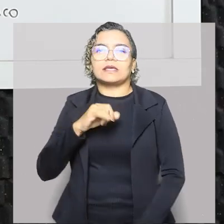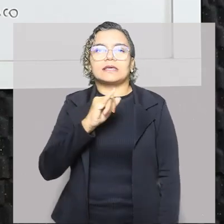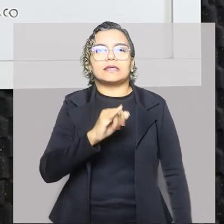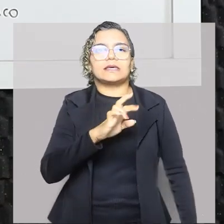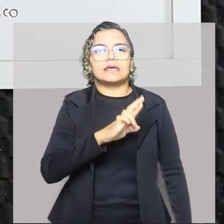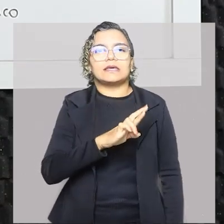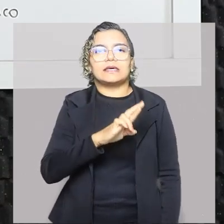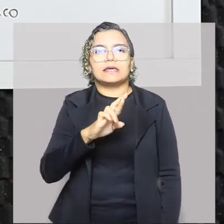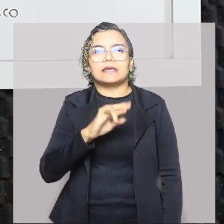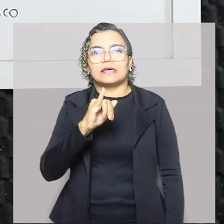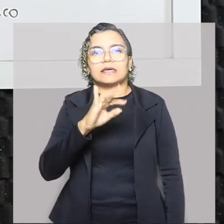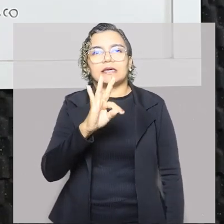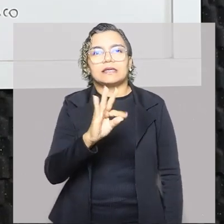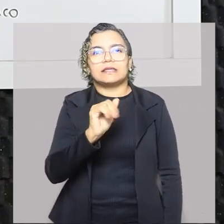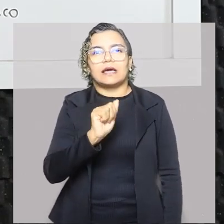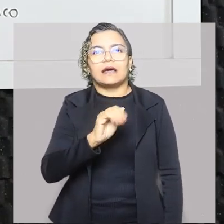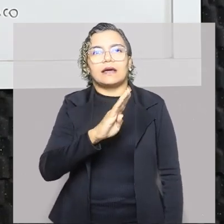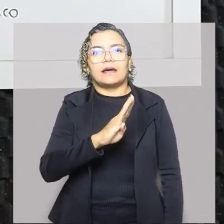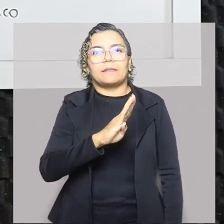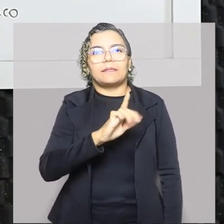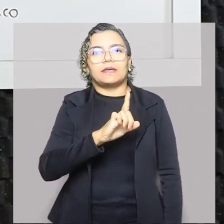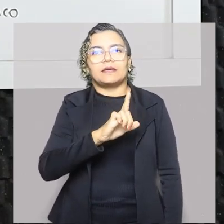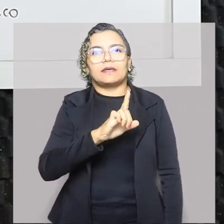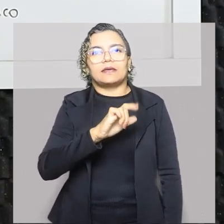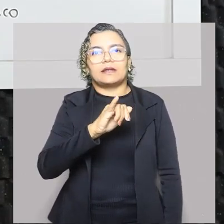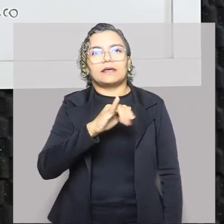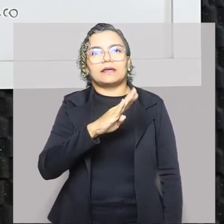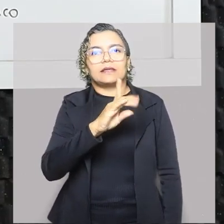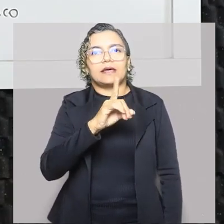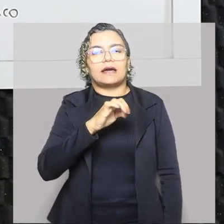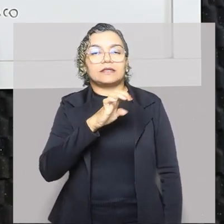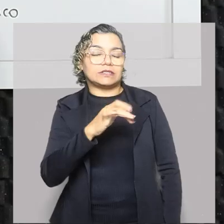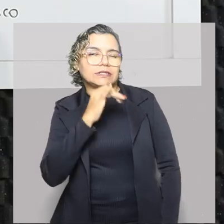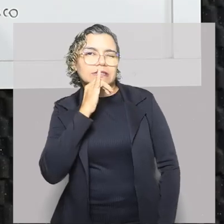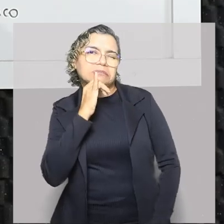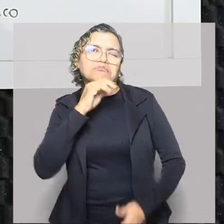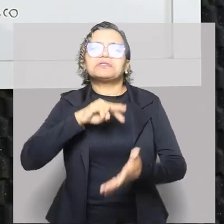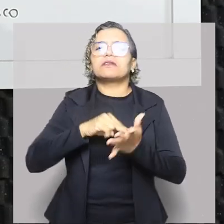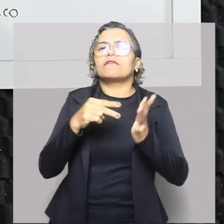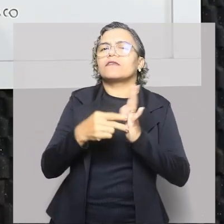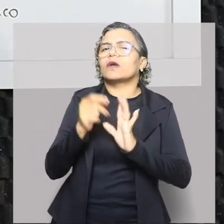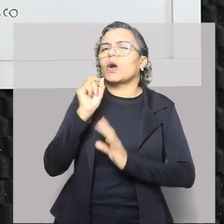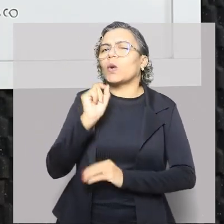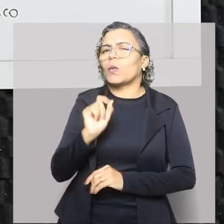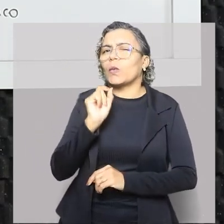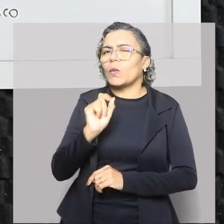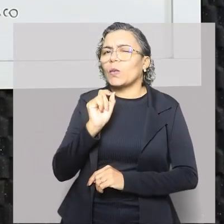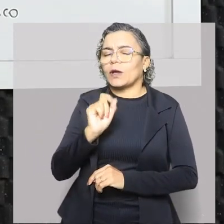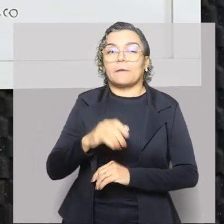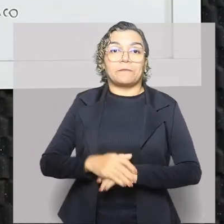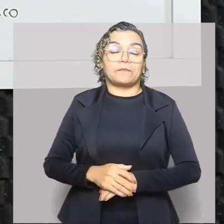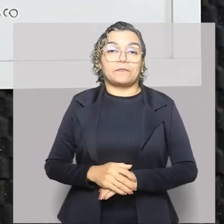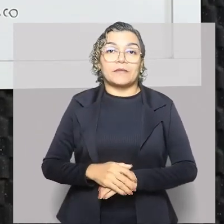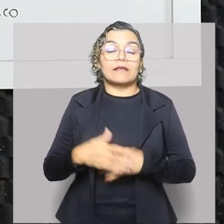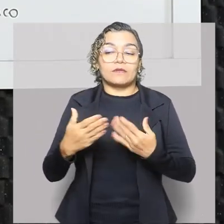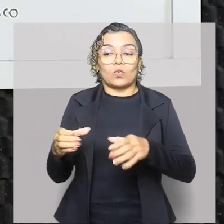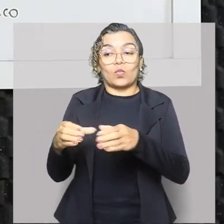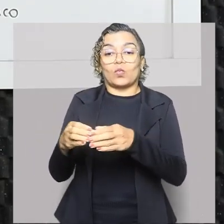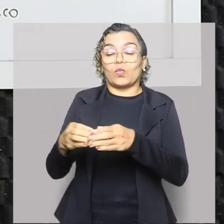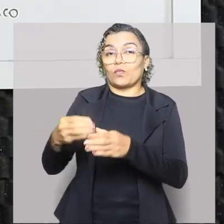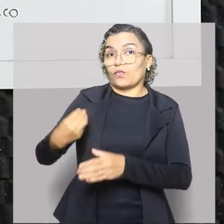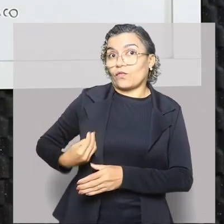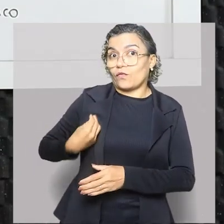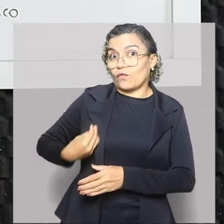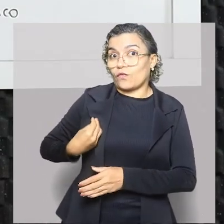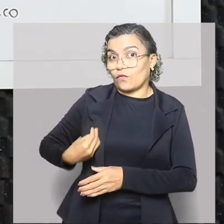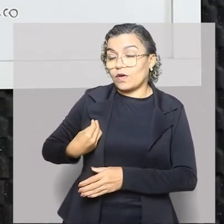de irritabilidade, certo? O que que isso quer dizer pra gente? Os organismos, gente, vivos, eles